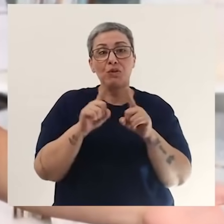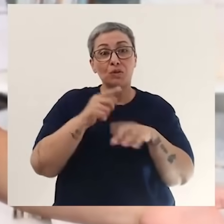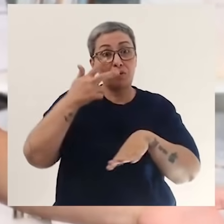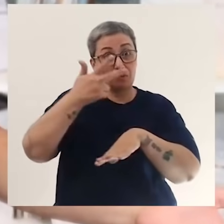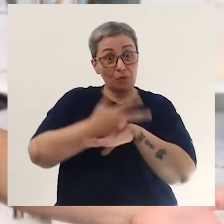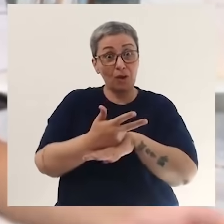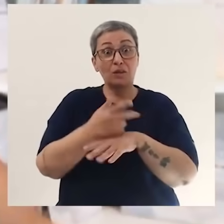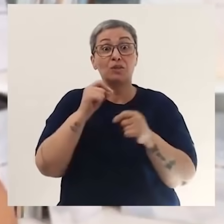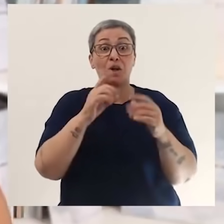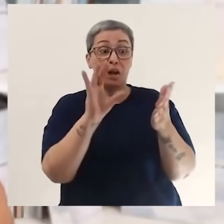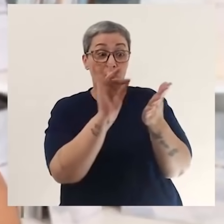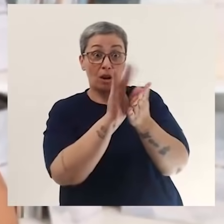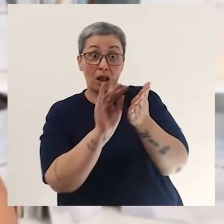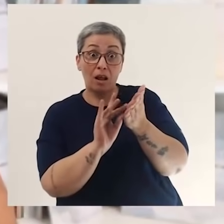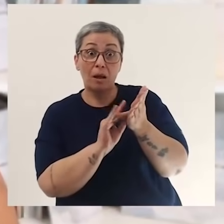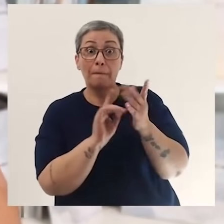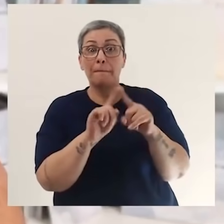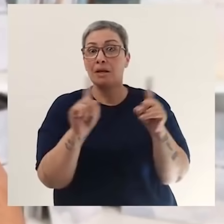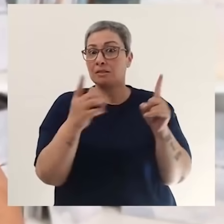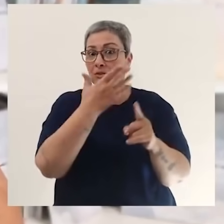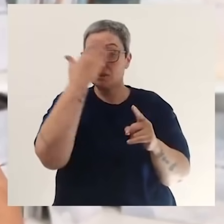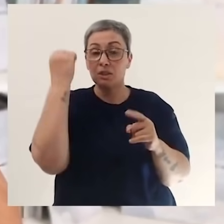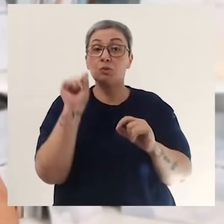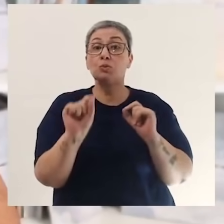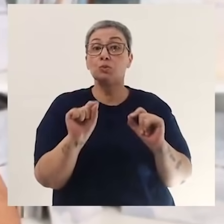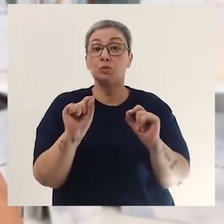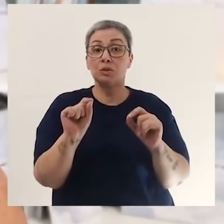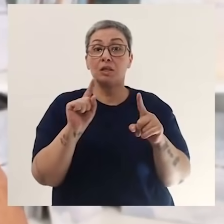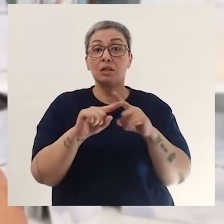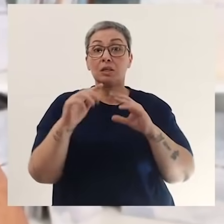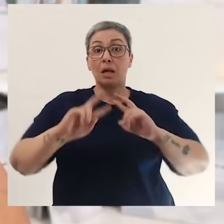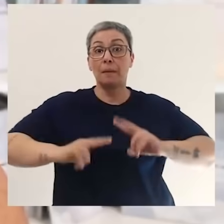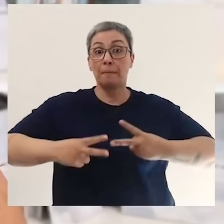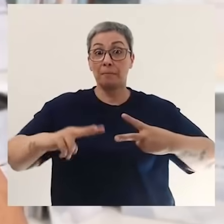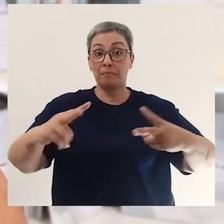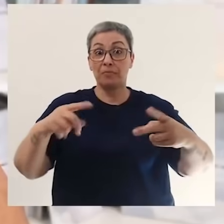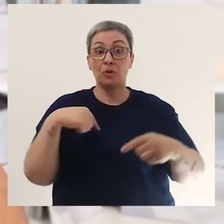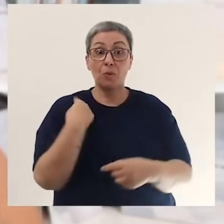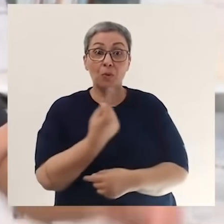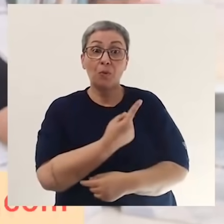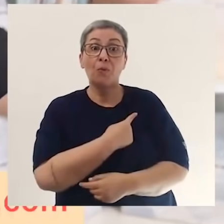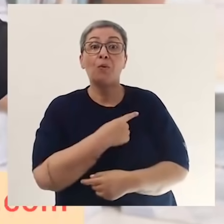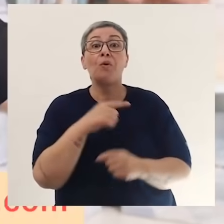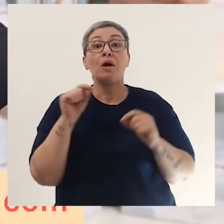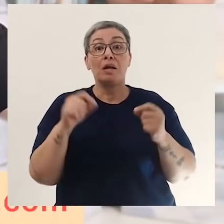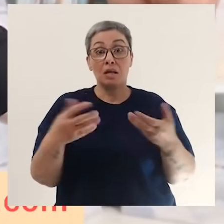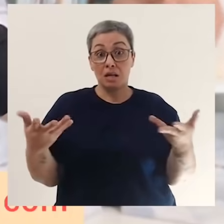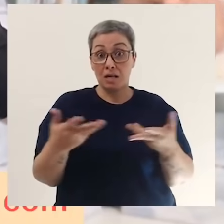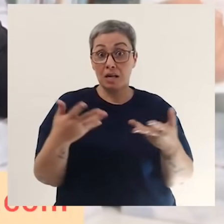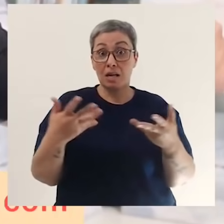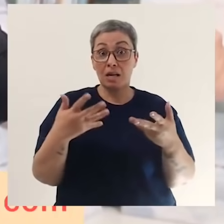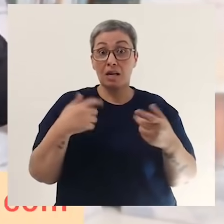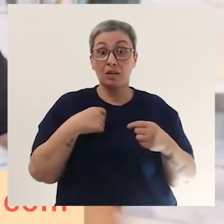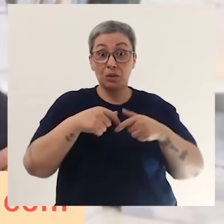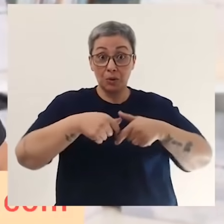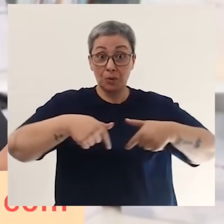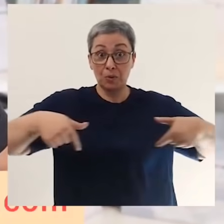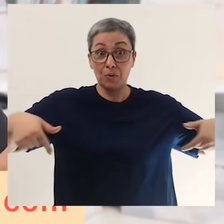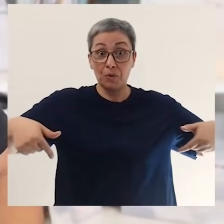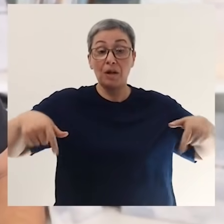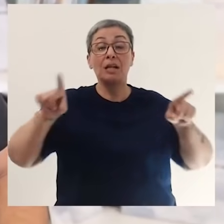de uma colagem, mas não se esqueça o quê? De compartilhar conosco aqui nesse endereço